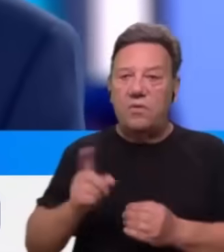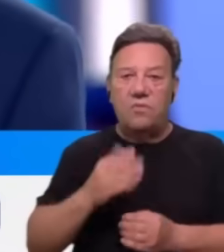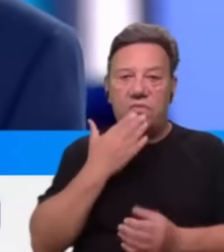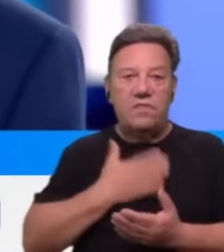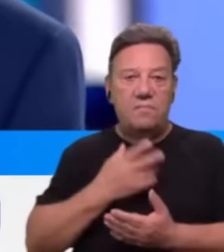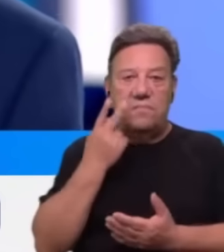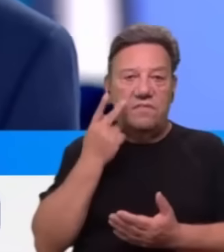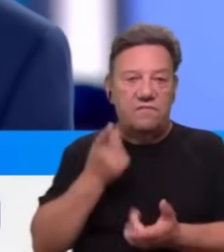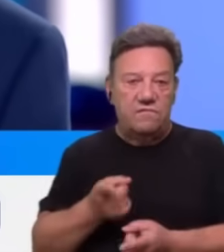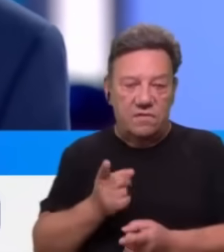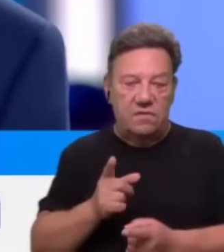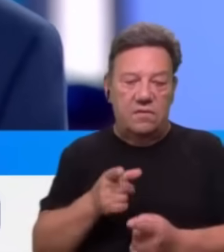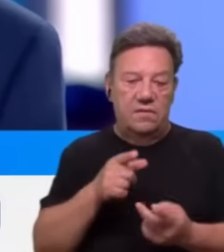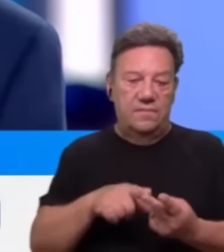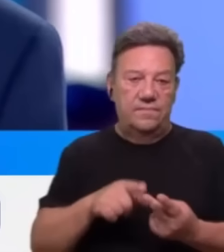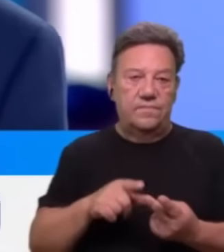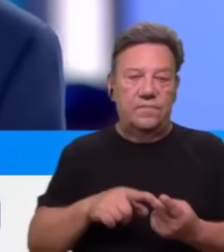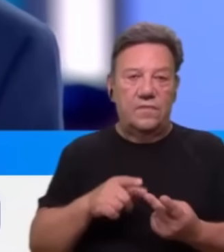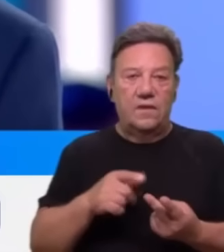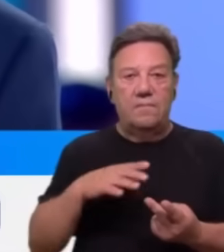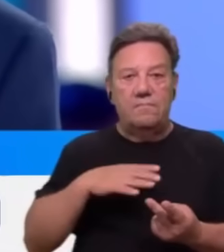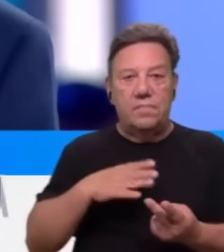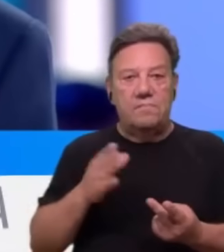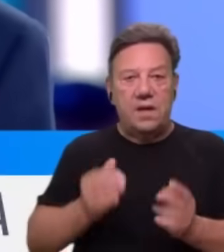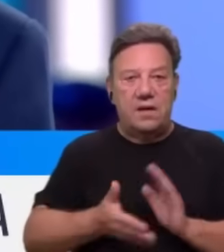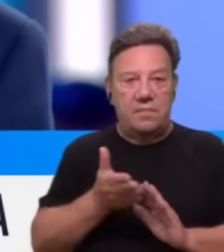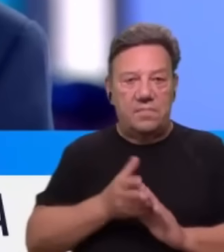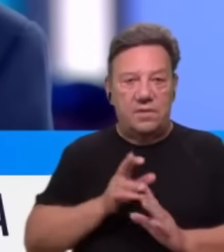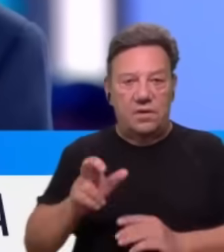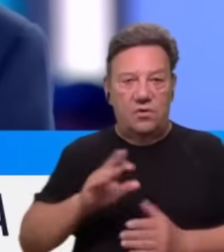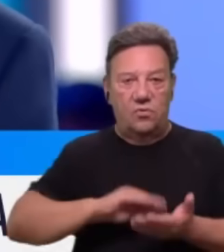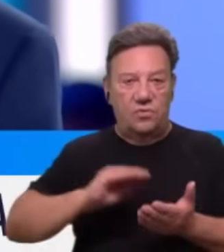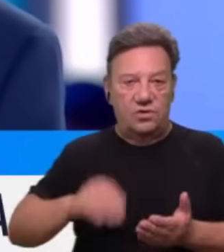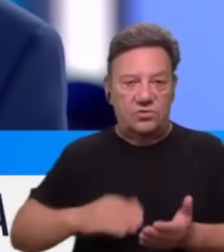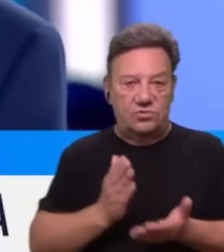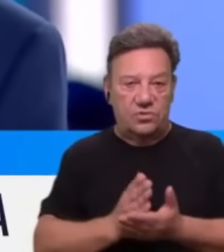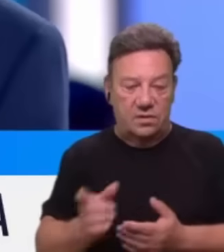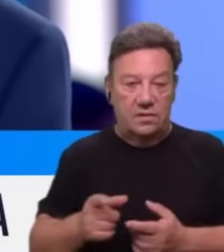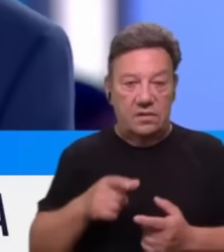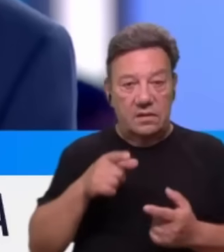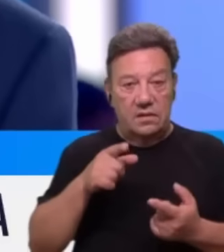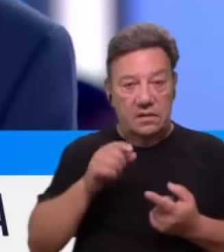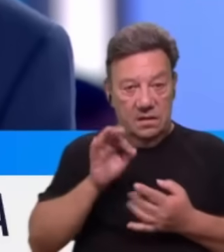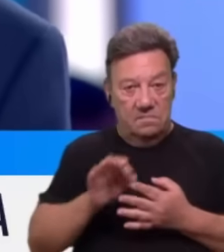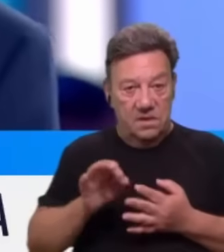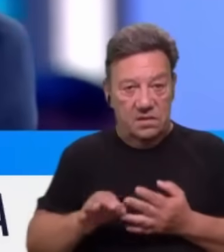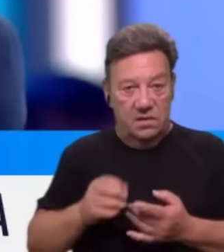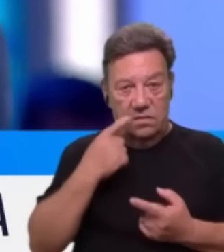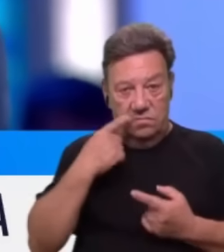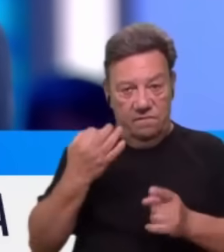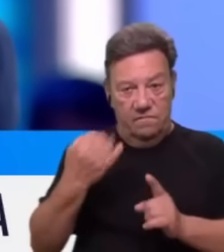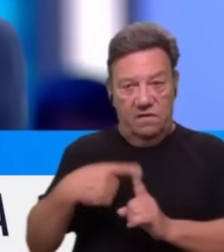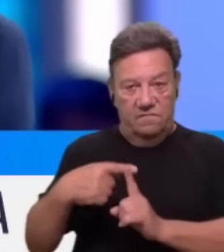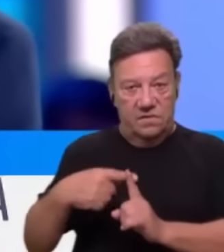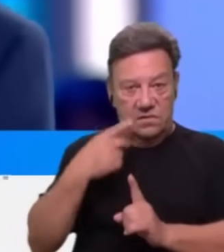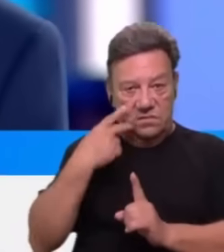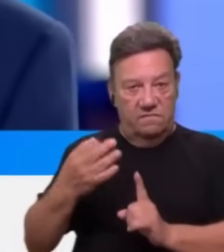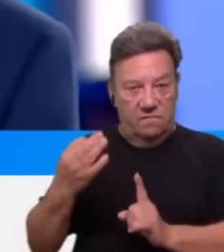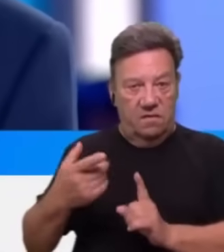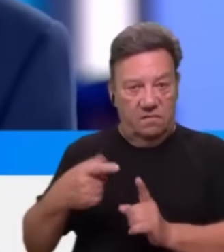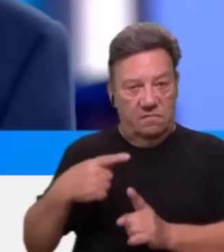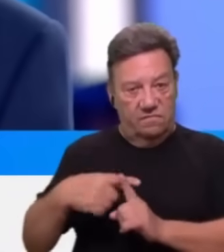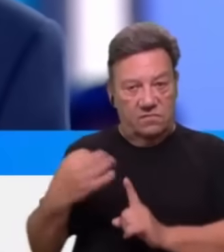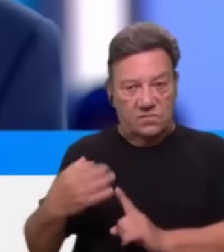eh o o recorrer mais rapidamente à contratação de escola estas medidas revelaram eficácia estão a revelar eficácia